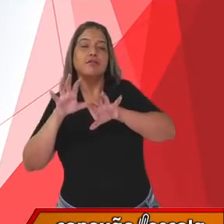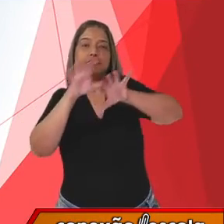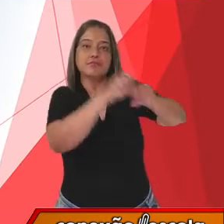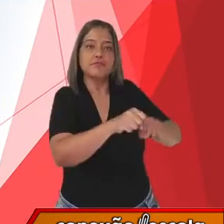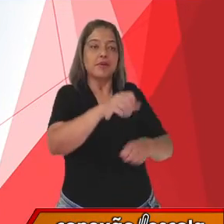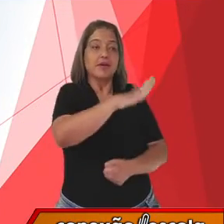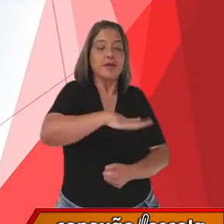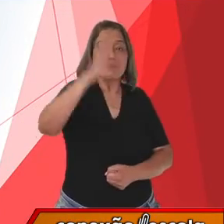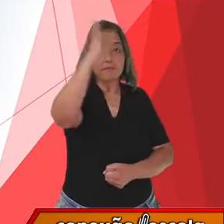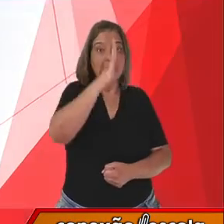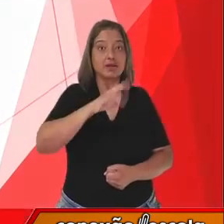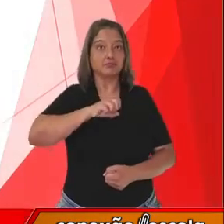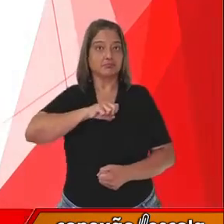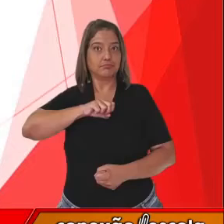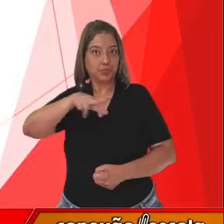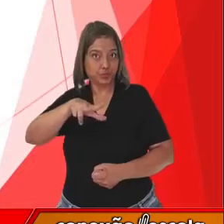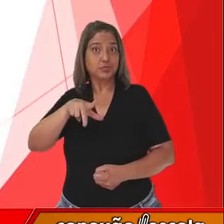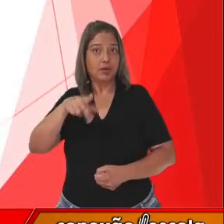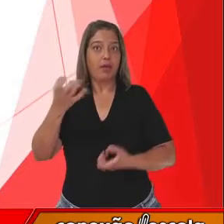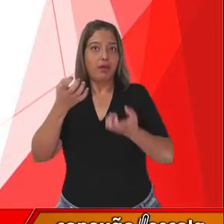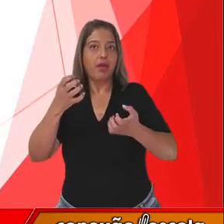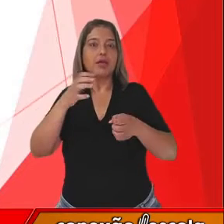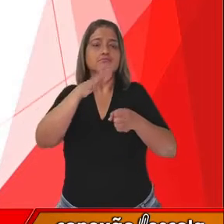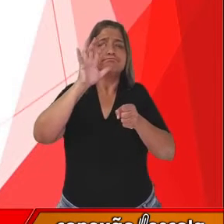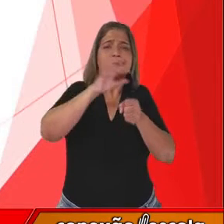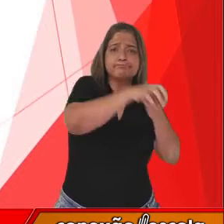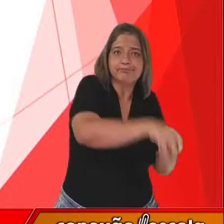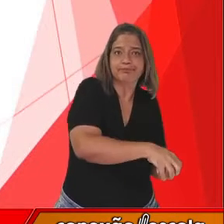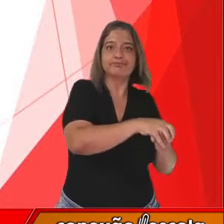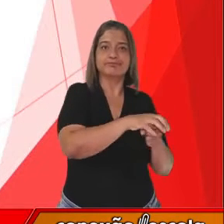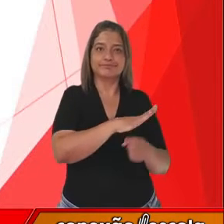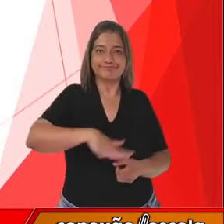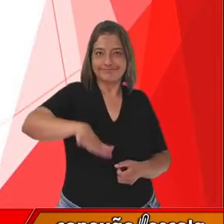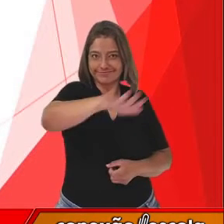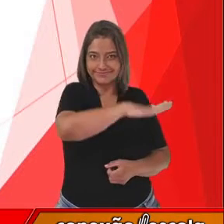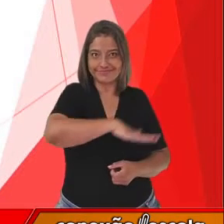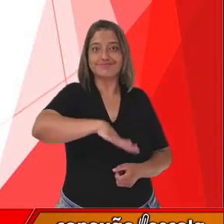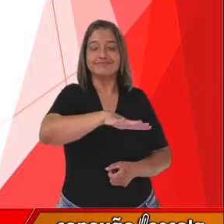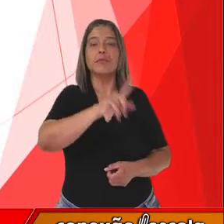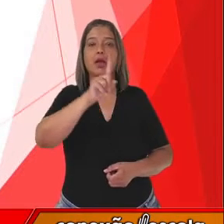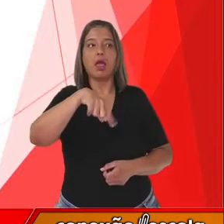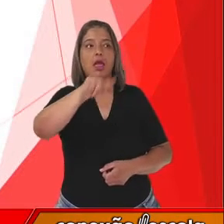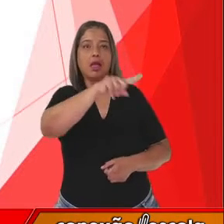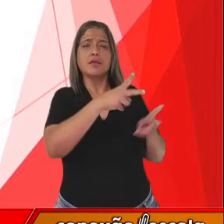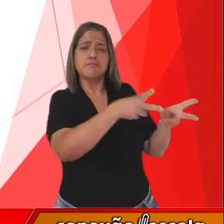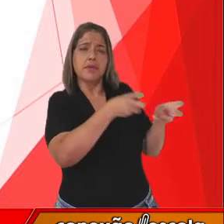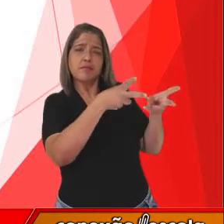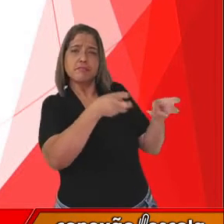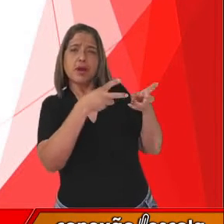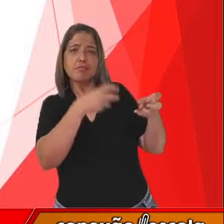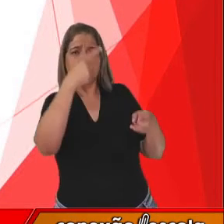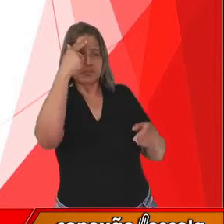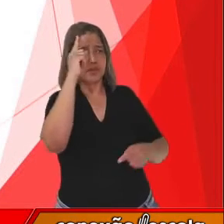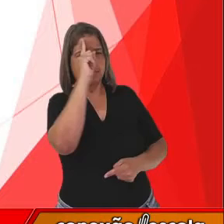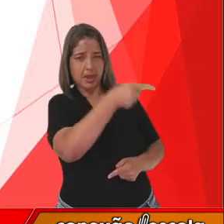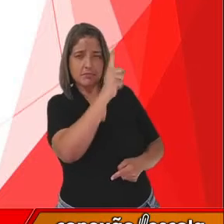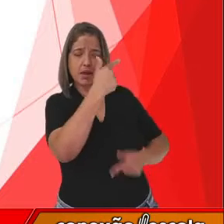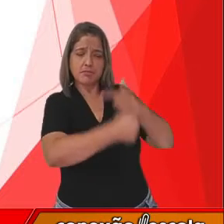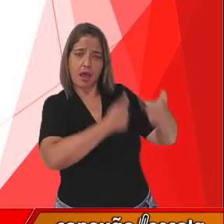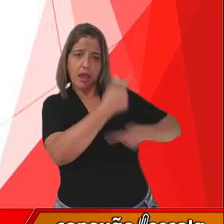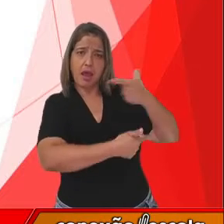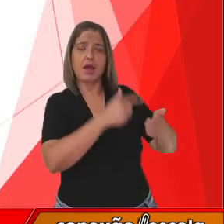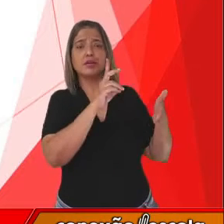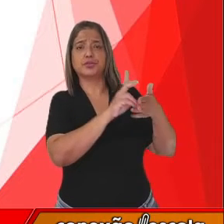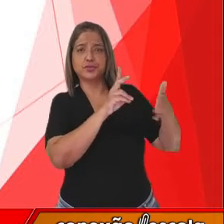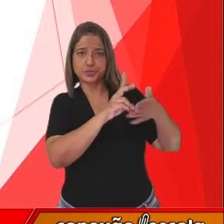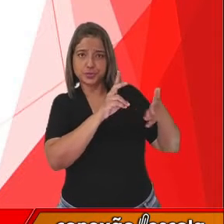Brasil. A única mão de obra disponível era indígena. No entanto, o trabalho escravo e em